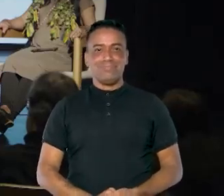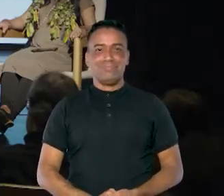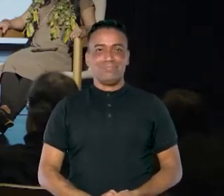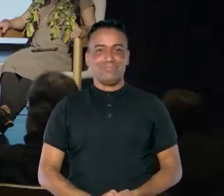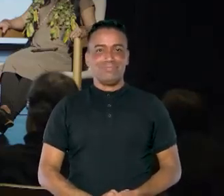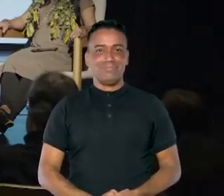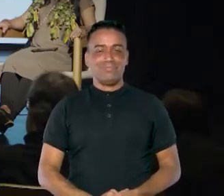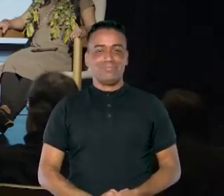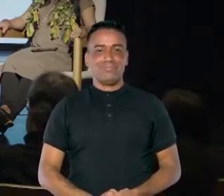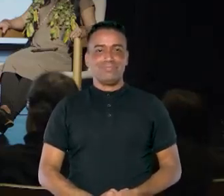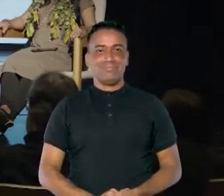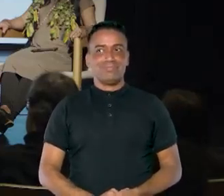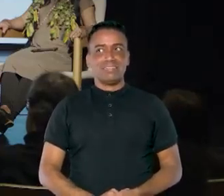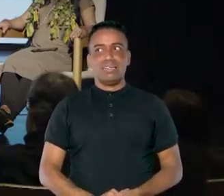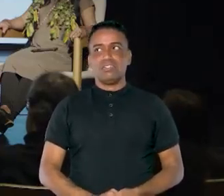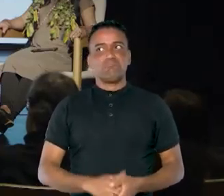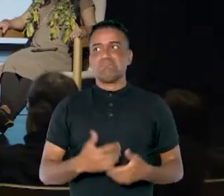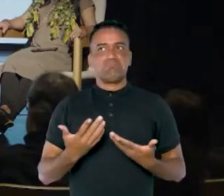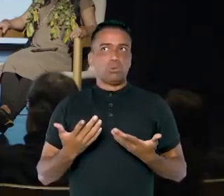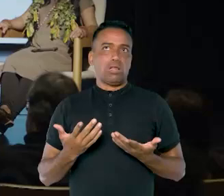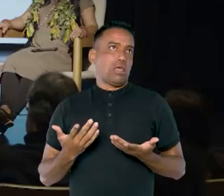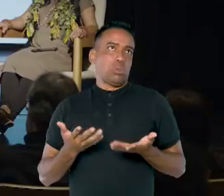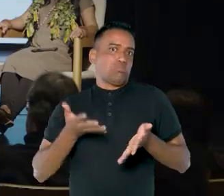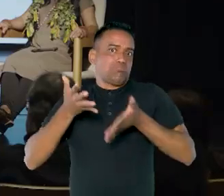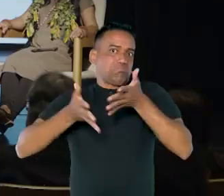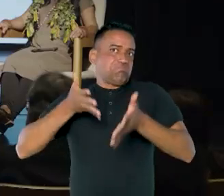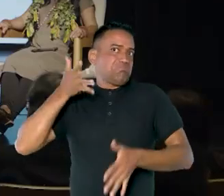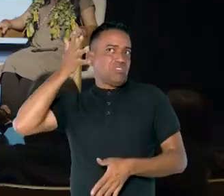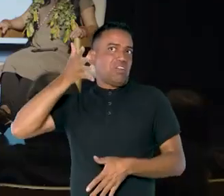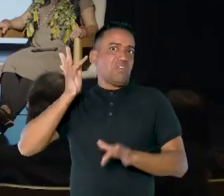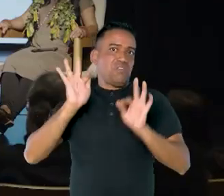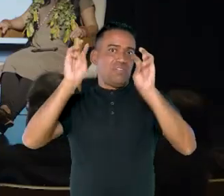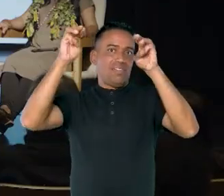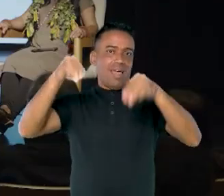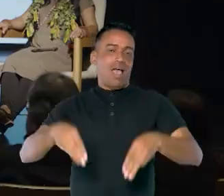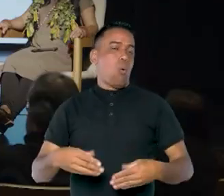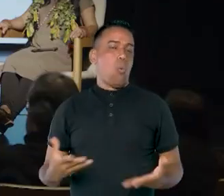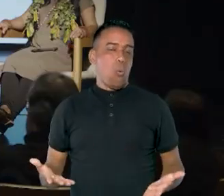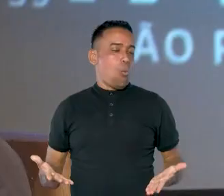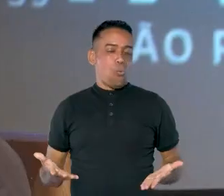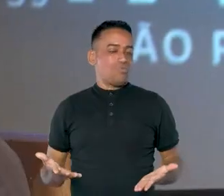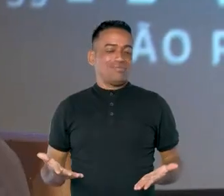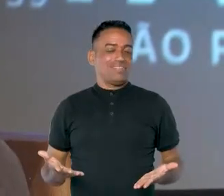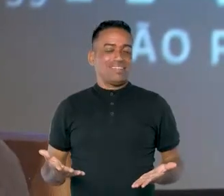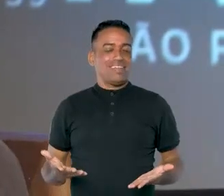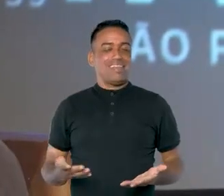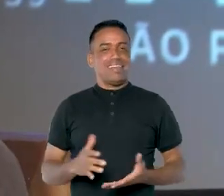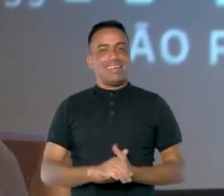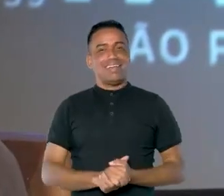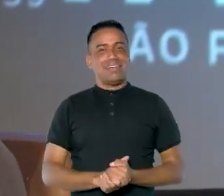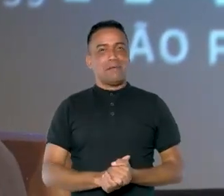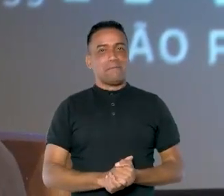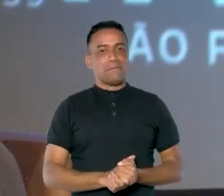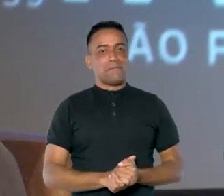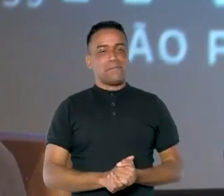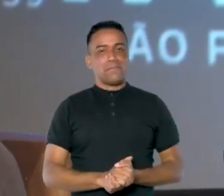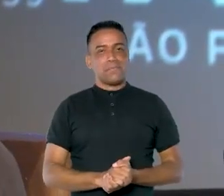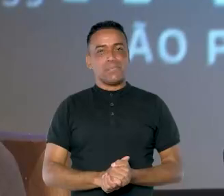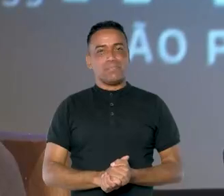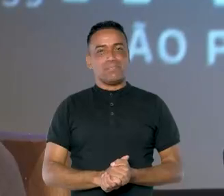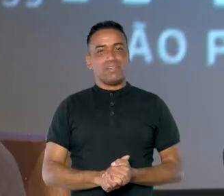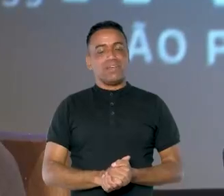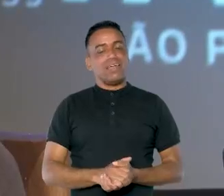Bem, eu não tenho assim consideração final. É como se eu